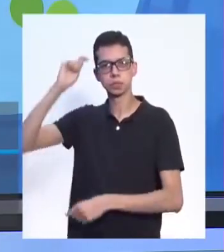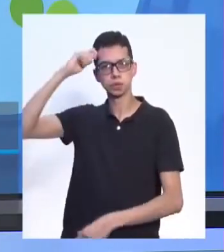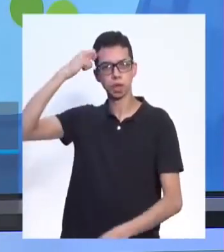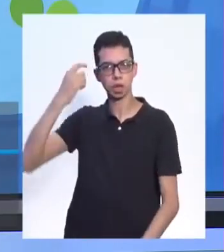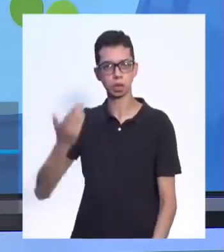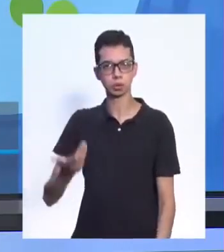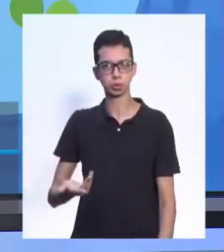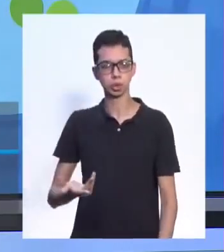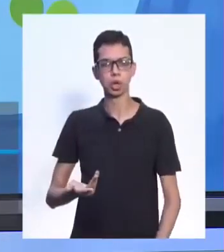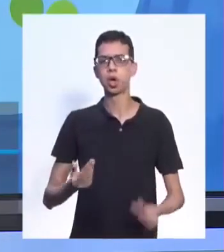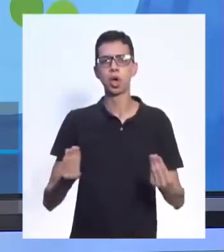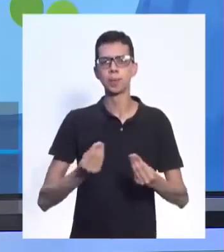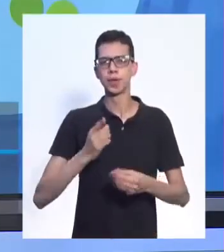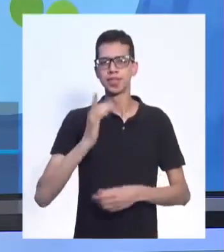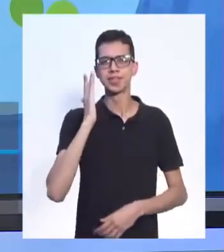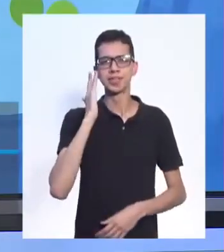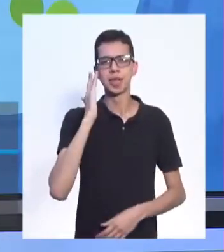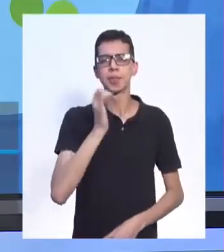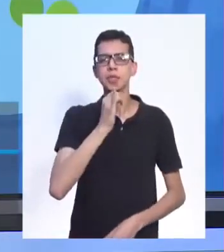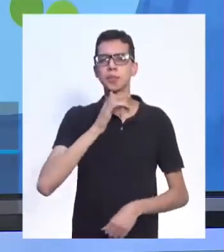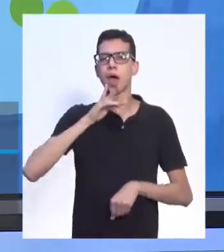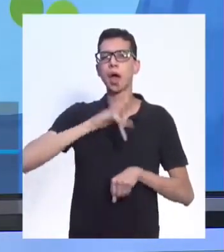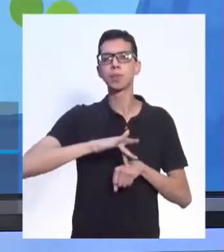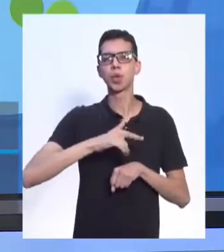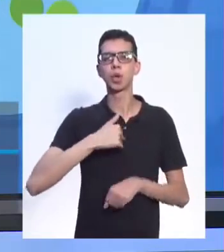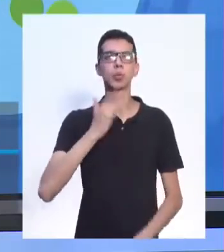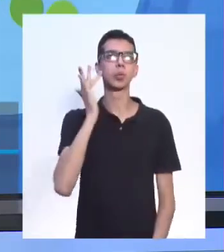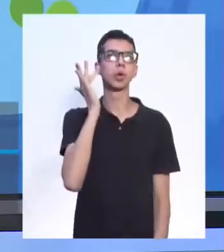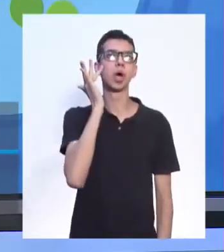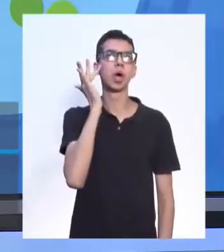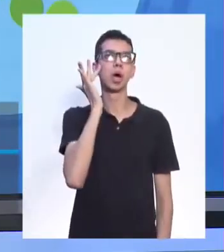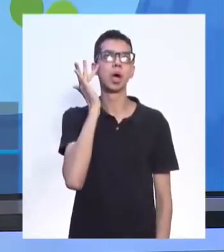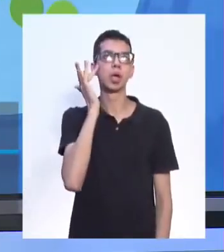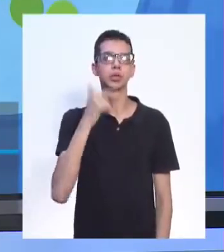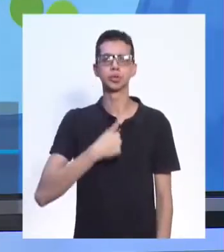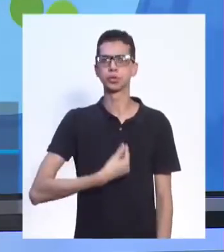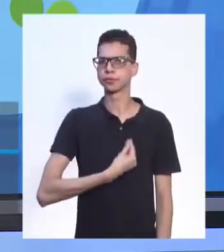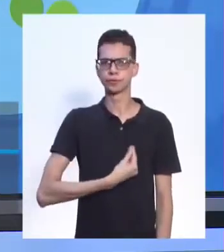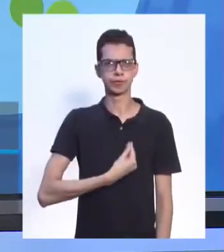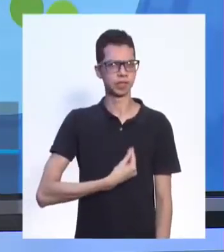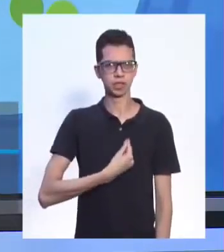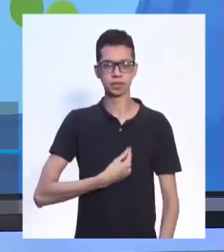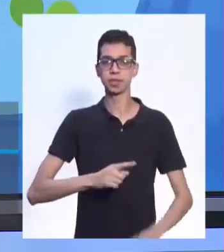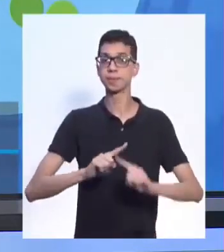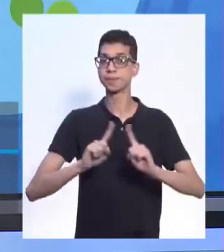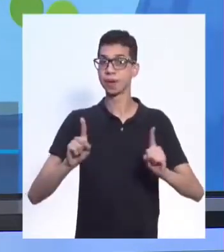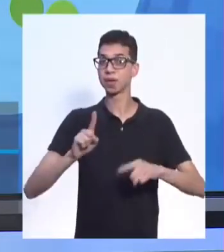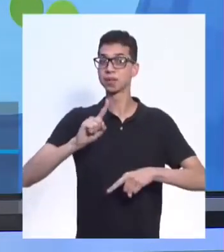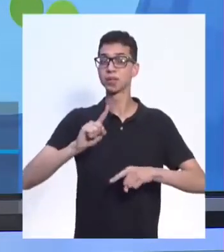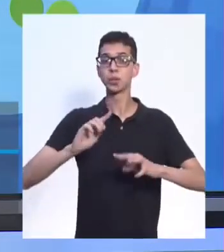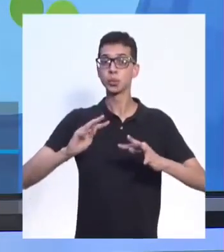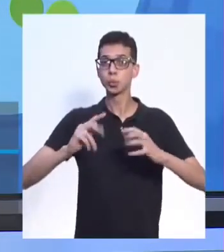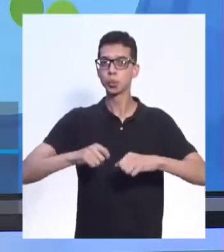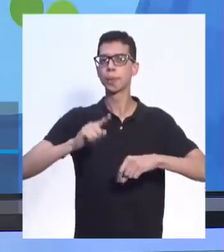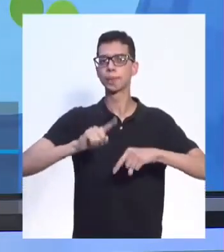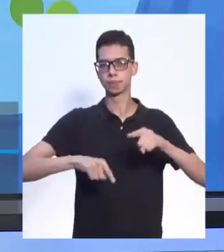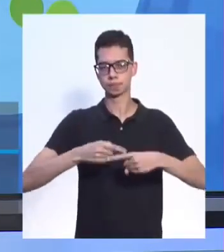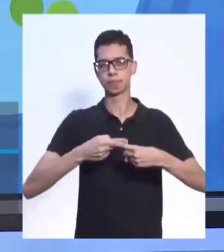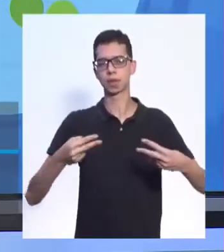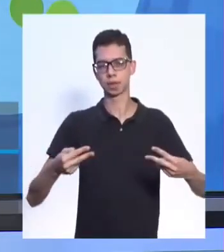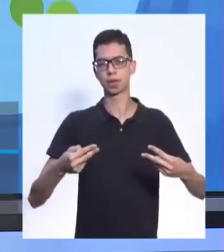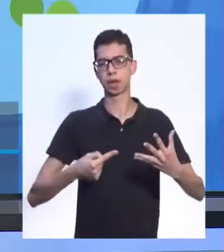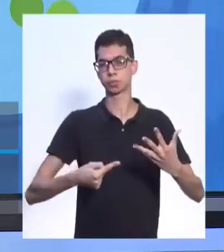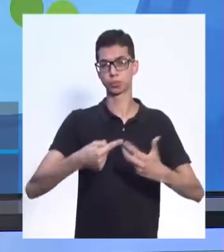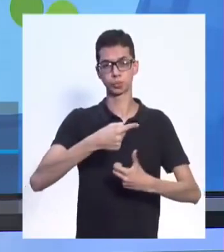estivesse falando de achismo, porque eu não posso falar de uma realidade que eu não vivo. Mas todo o material aqui, ele é visto, né? E a gente pega de